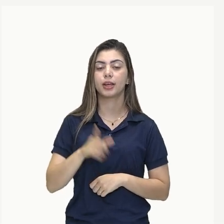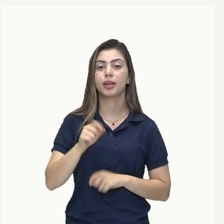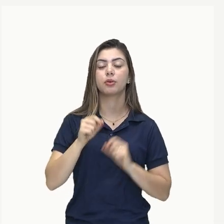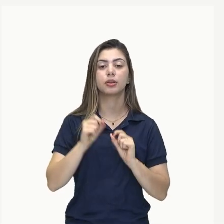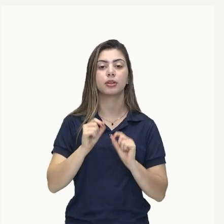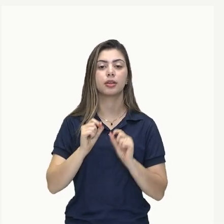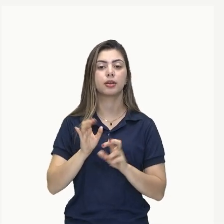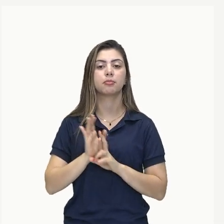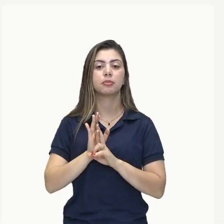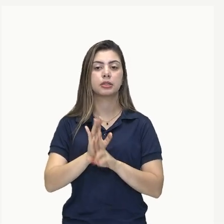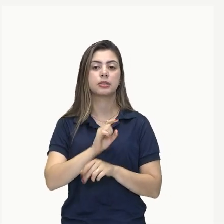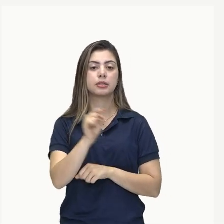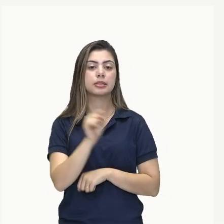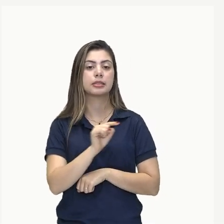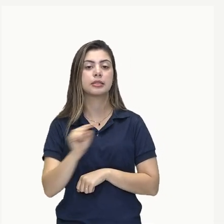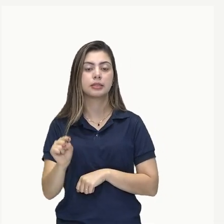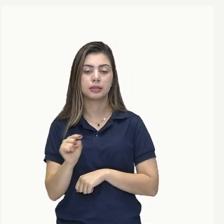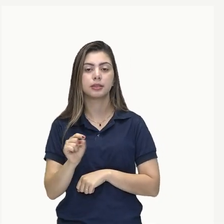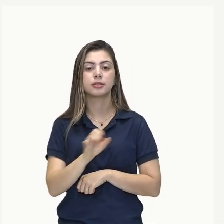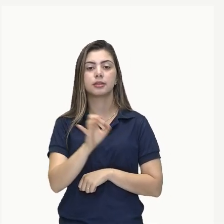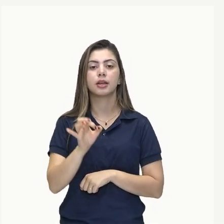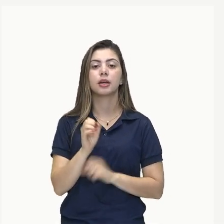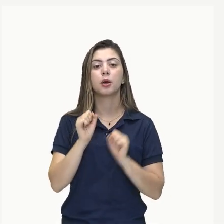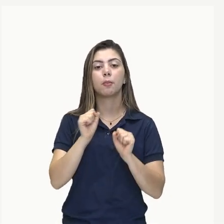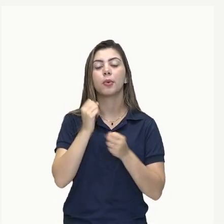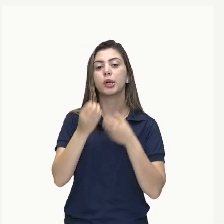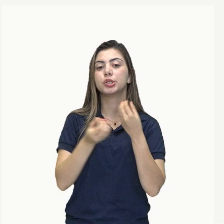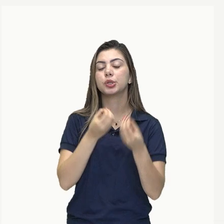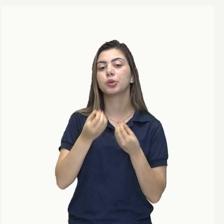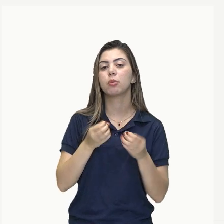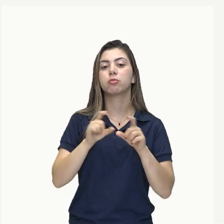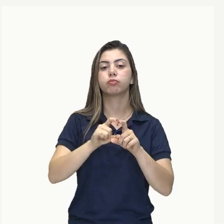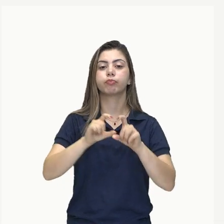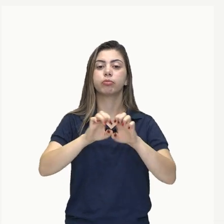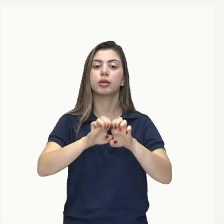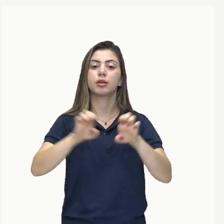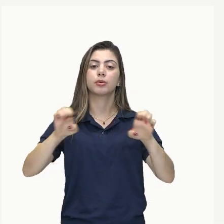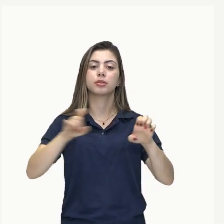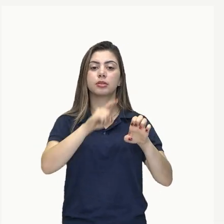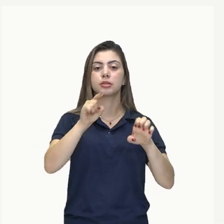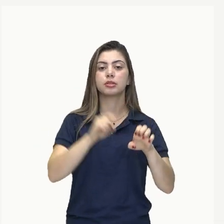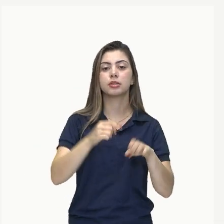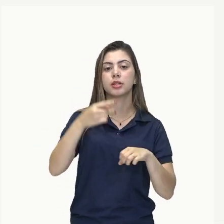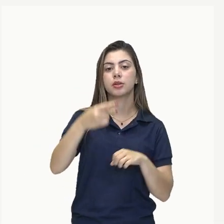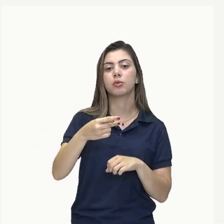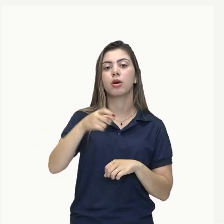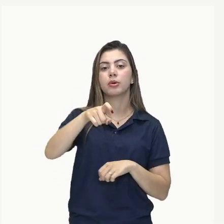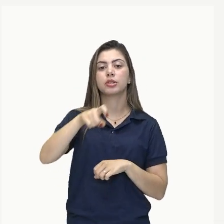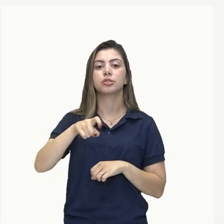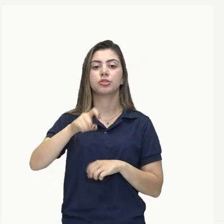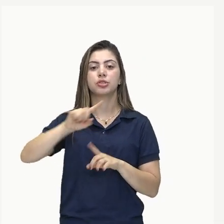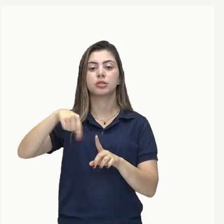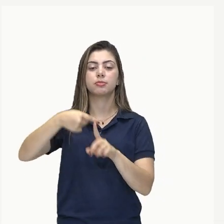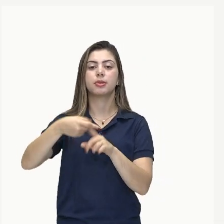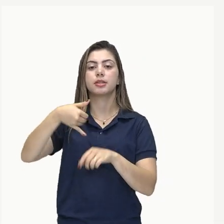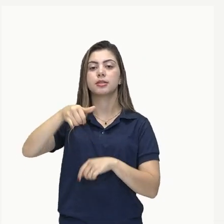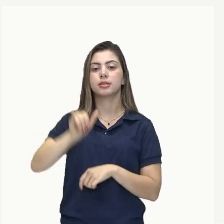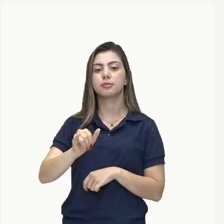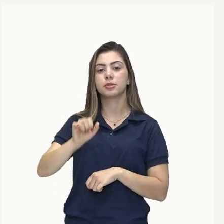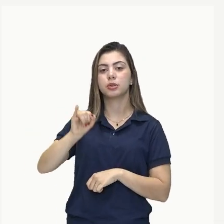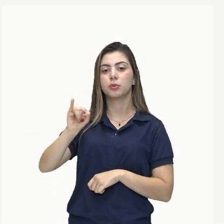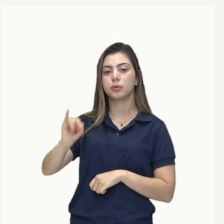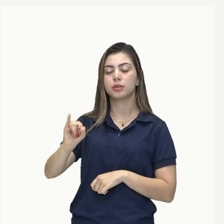z, né? A gente chama ele de z, que pode ser escrito dessa forma, ó, z igual a x mais yi,